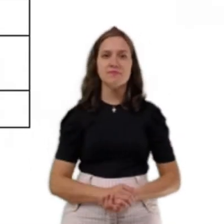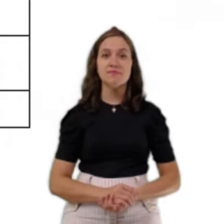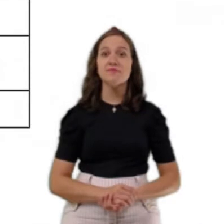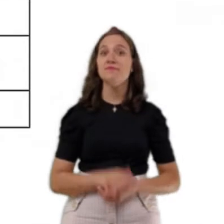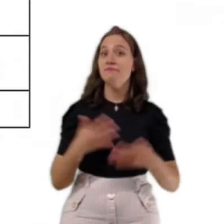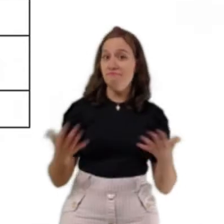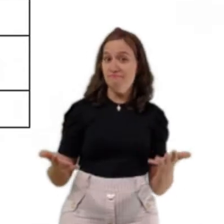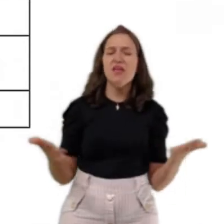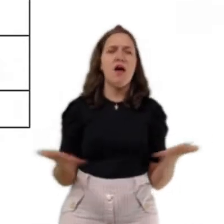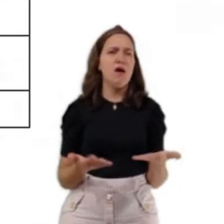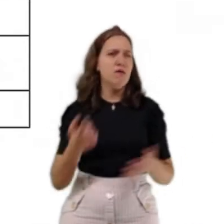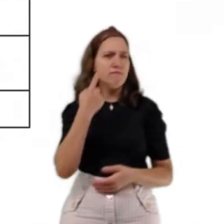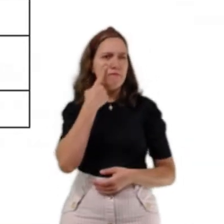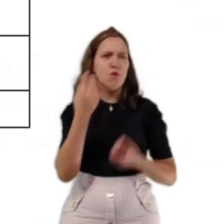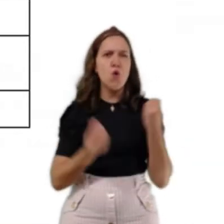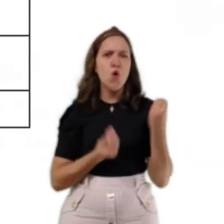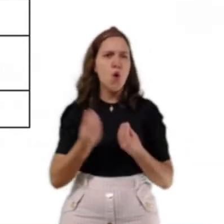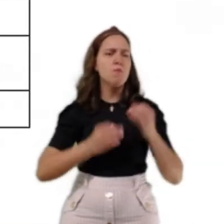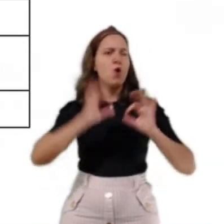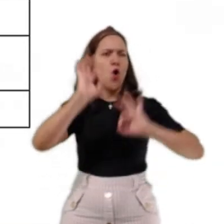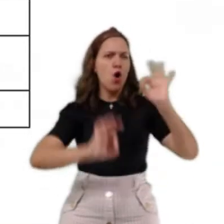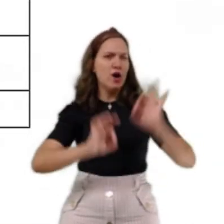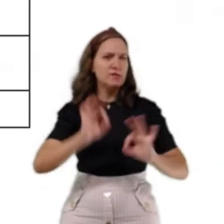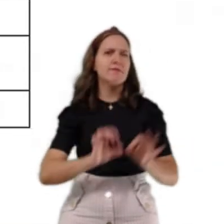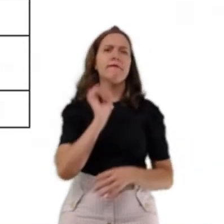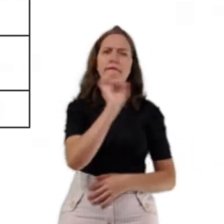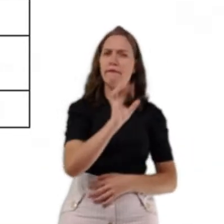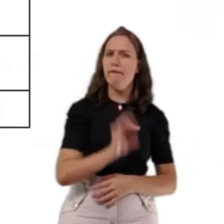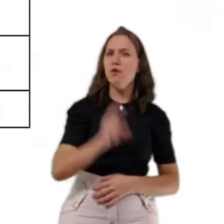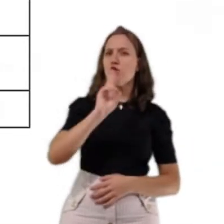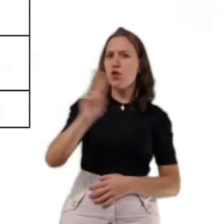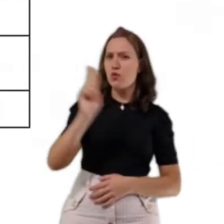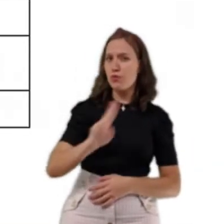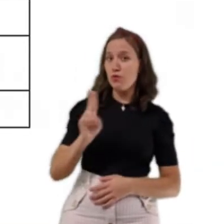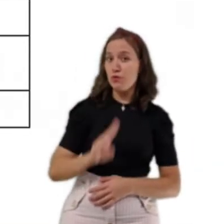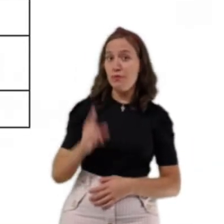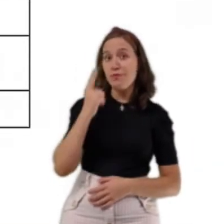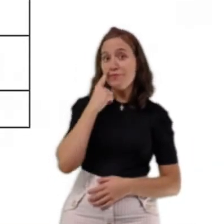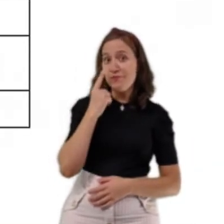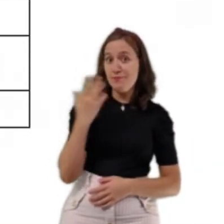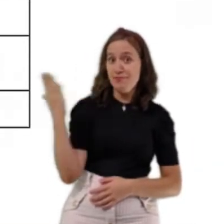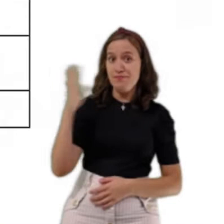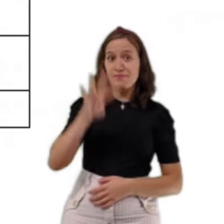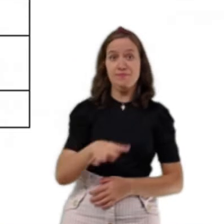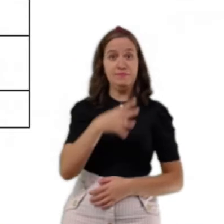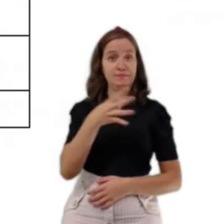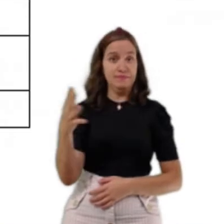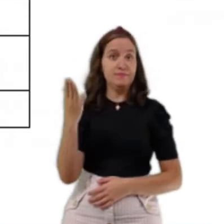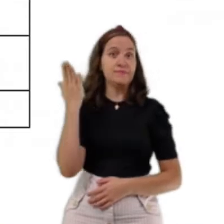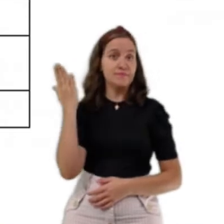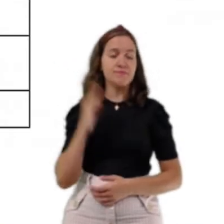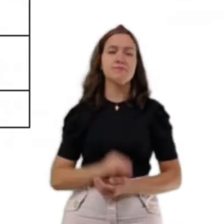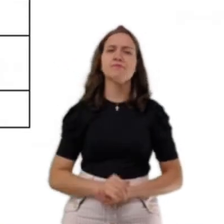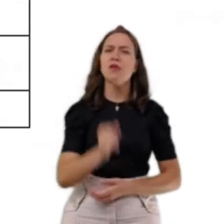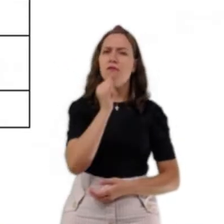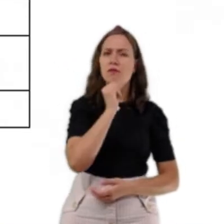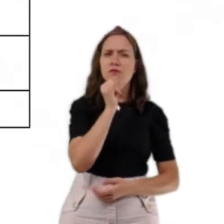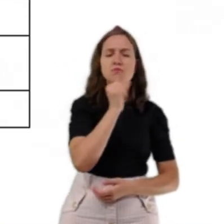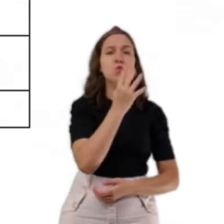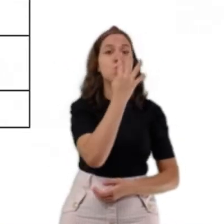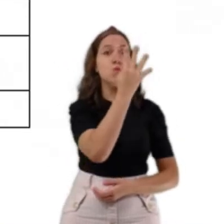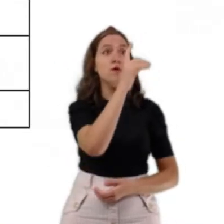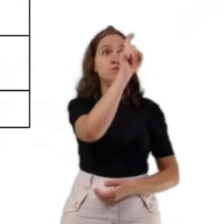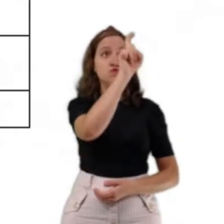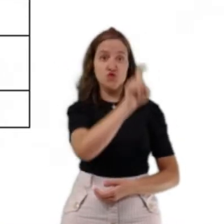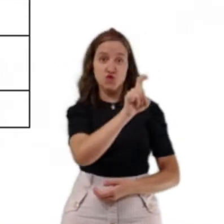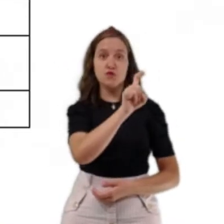bom então vamos para a classificação nos termos algefer por exemplo 4x Eu